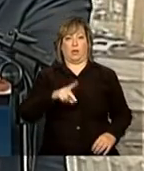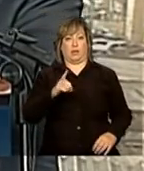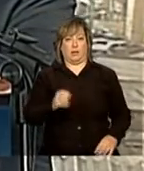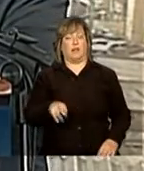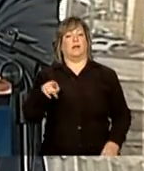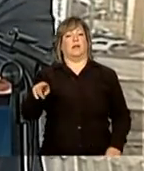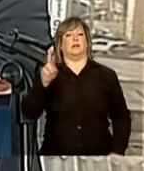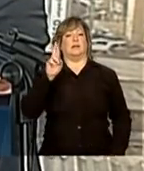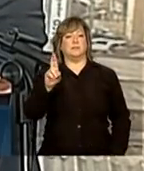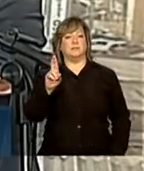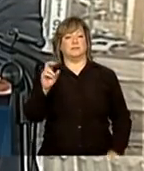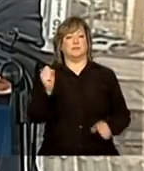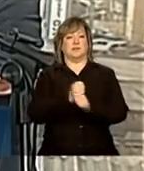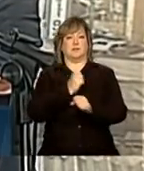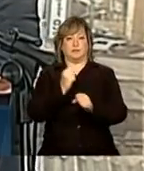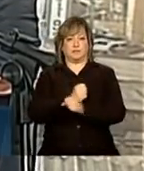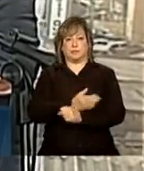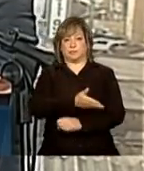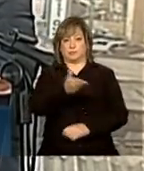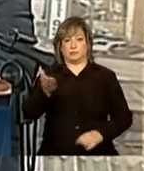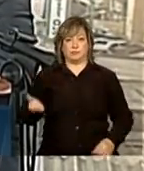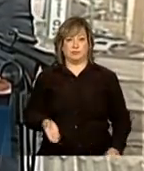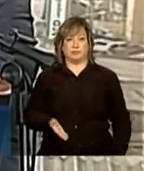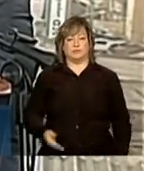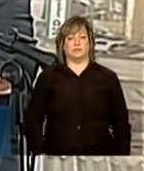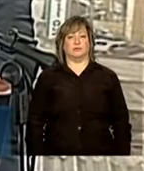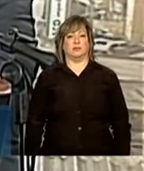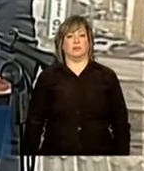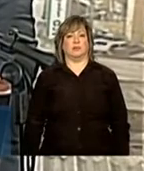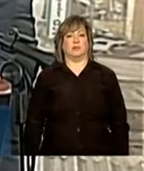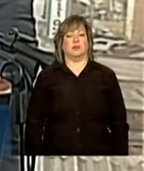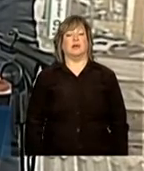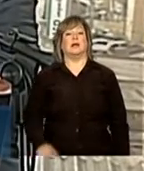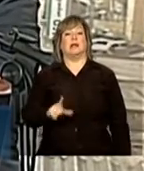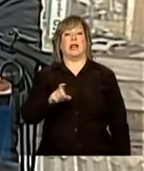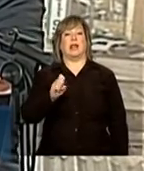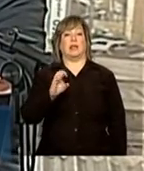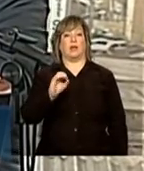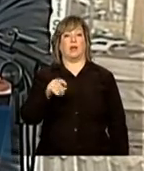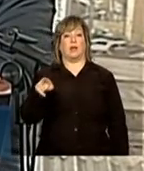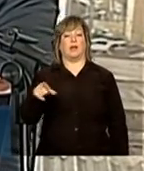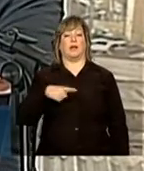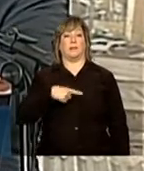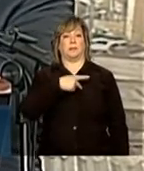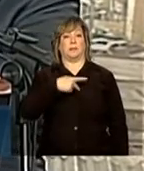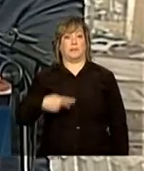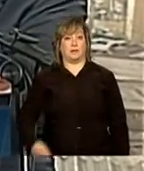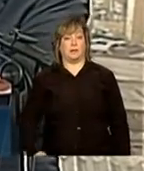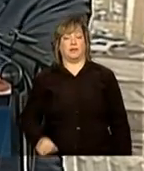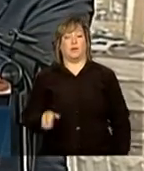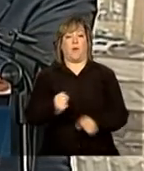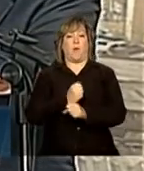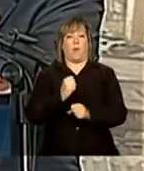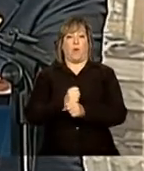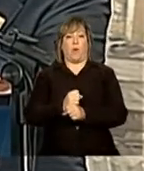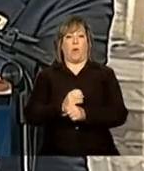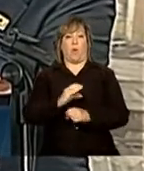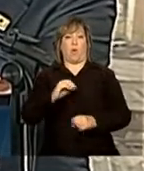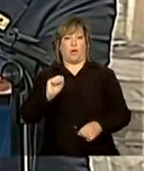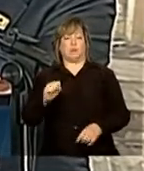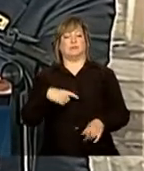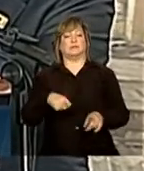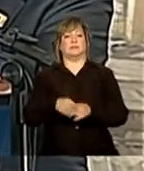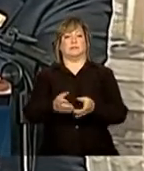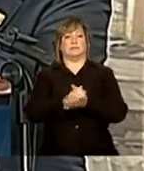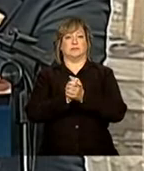aquela responsável pela construção da obra. Quero saudar o senhor Léo Pinheiro, presidente da Construtora OAS, saudar o